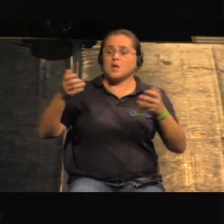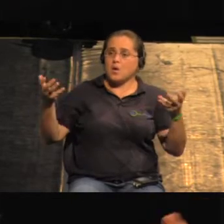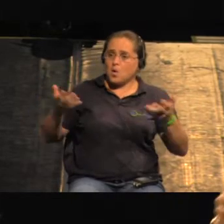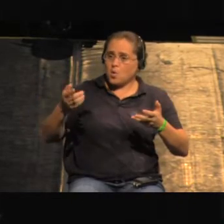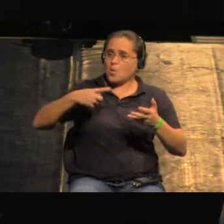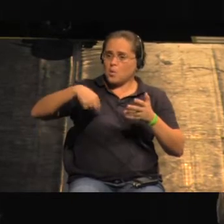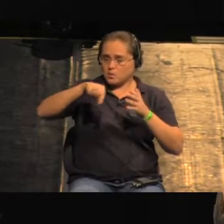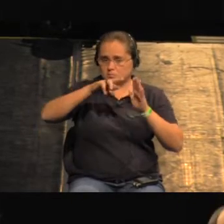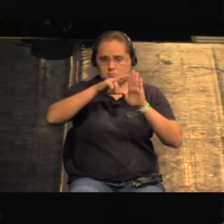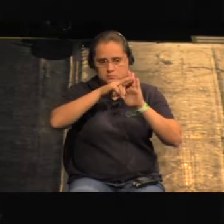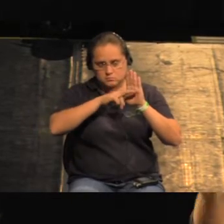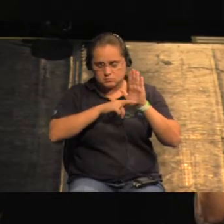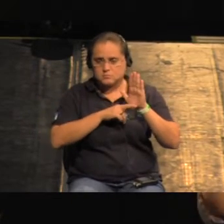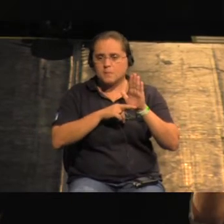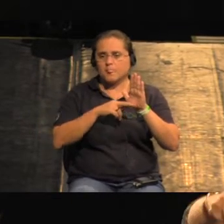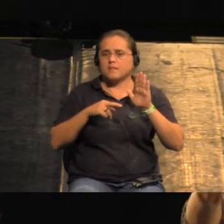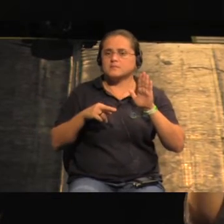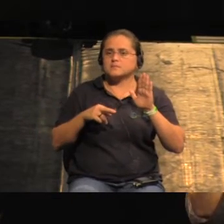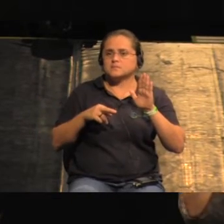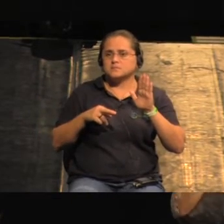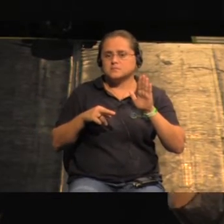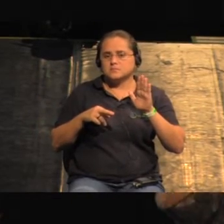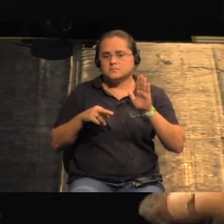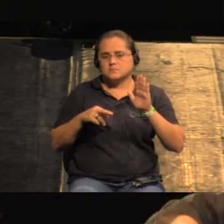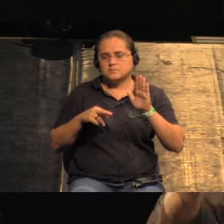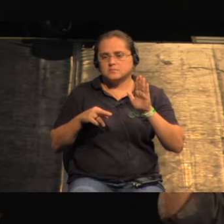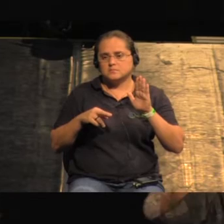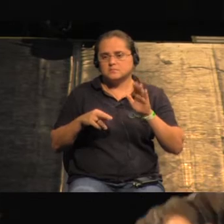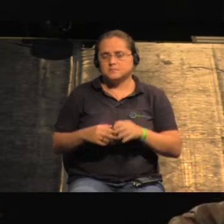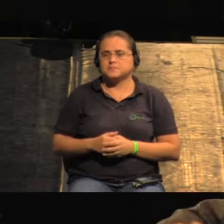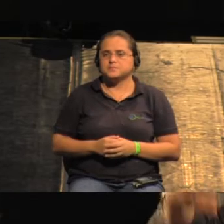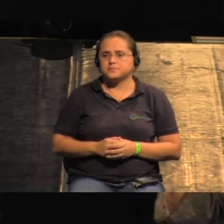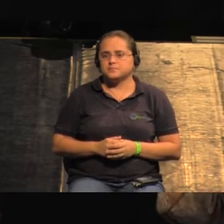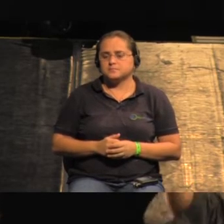nós regulamentamos como se diz,